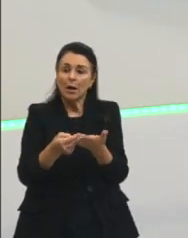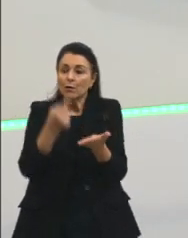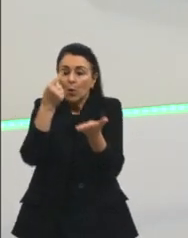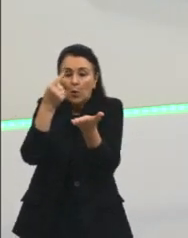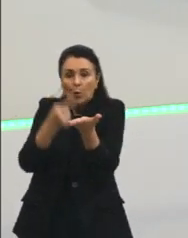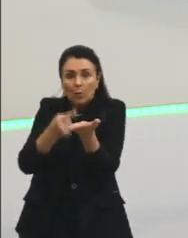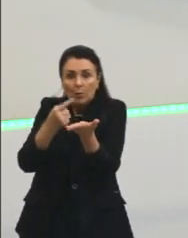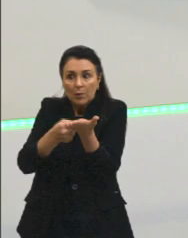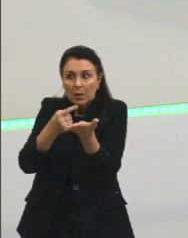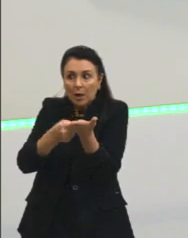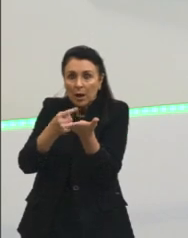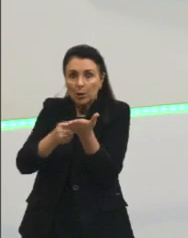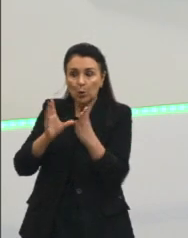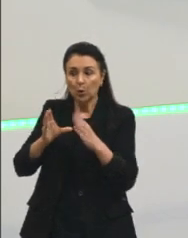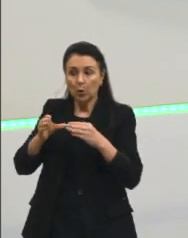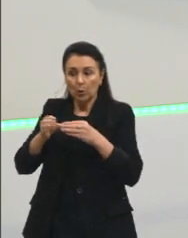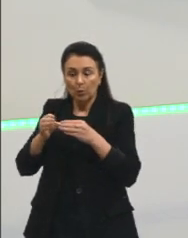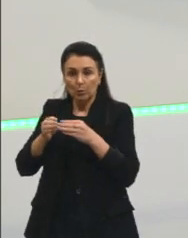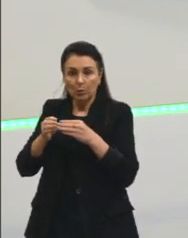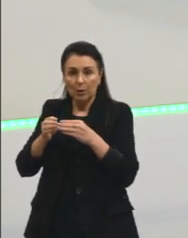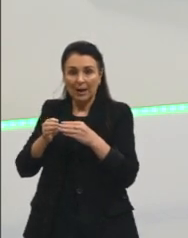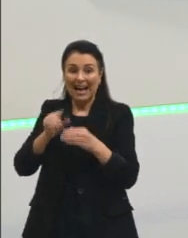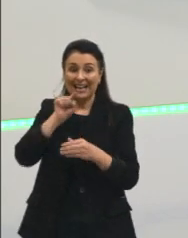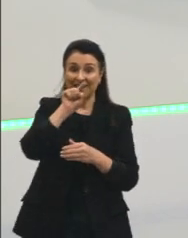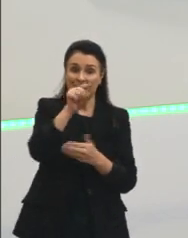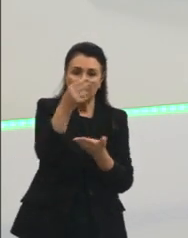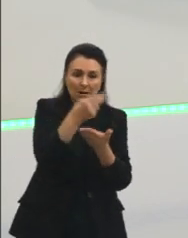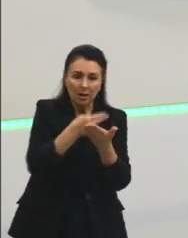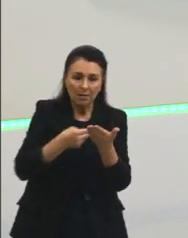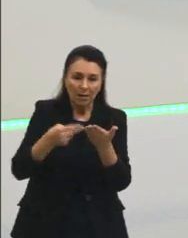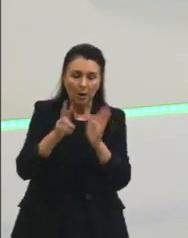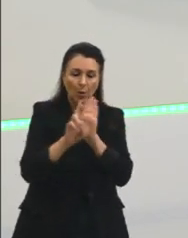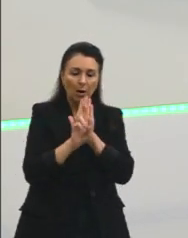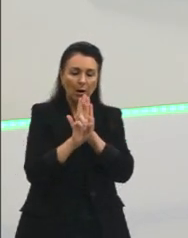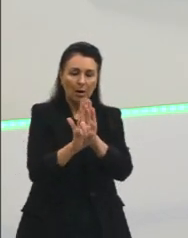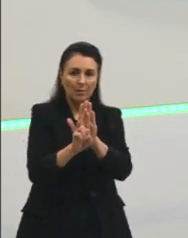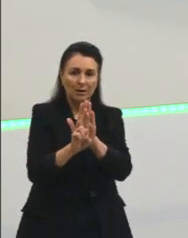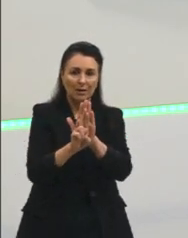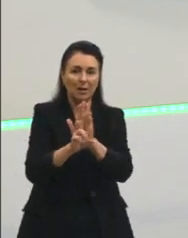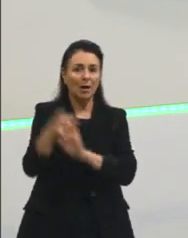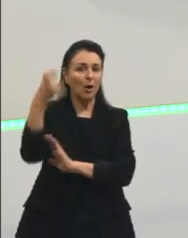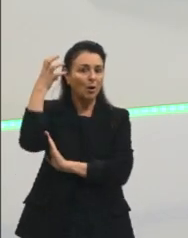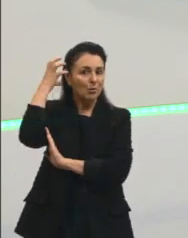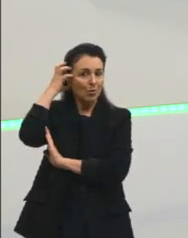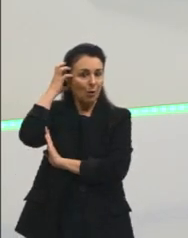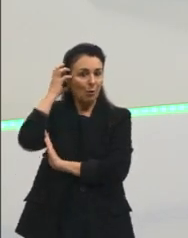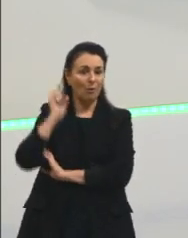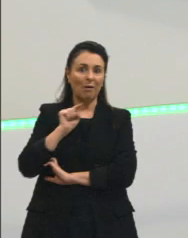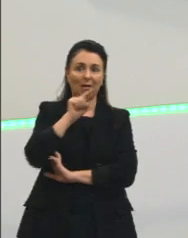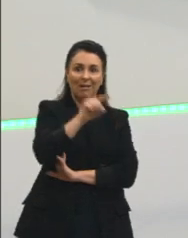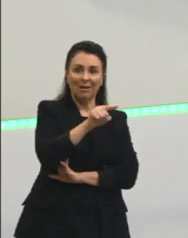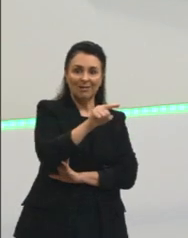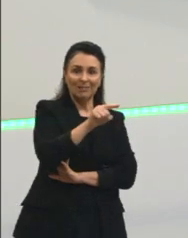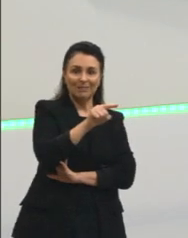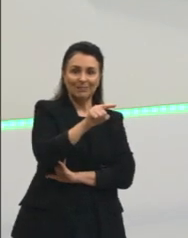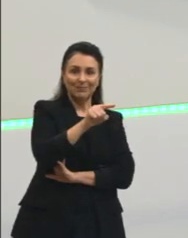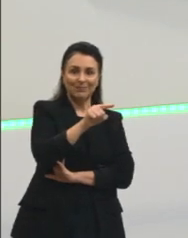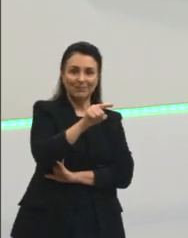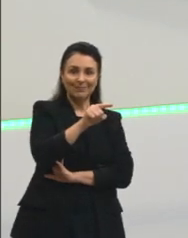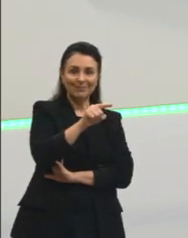aqui representa este som e que a junção do desenho tal como desenho tal representa